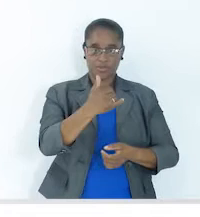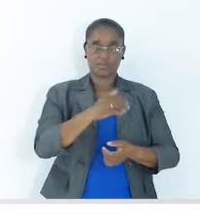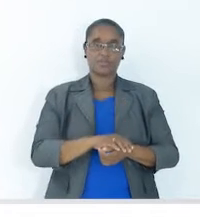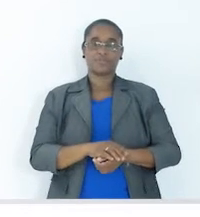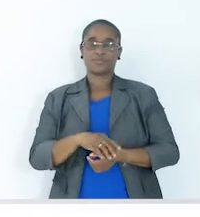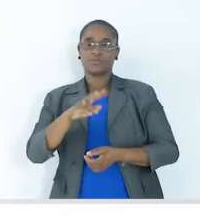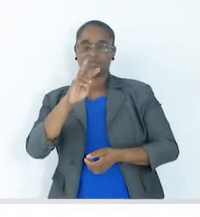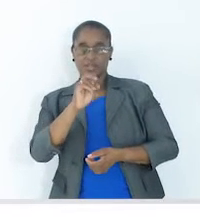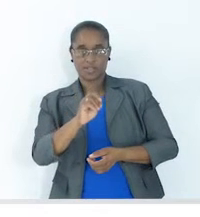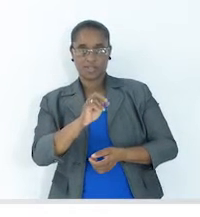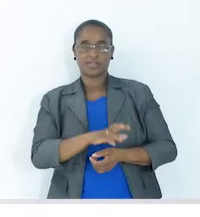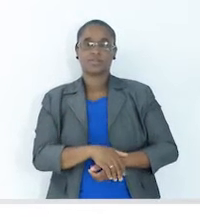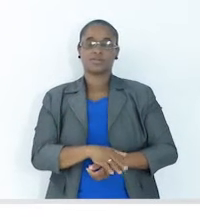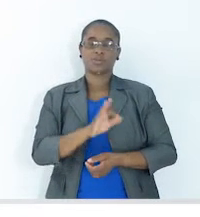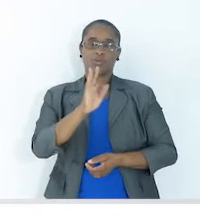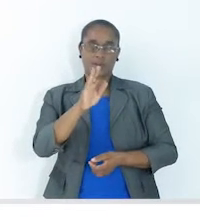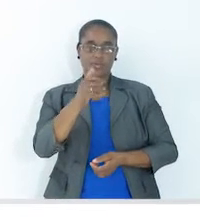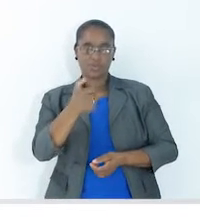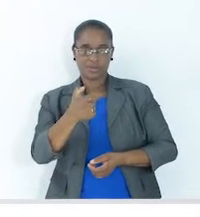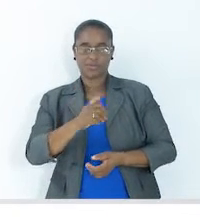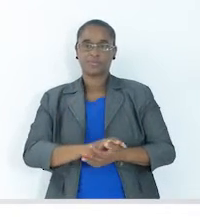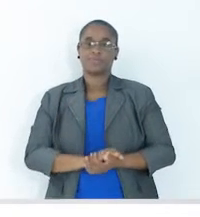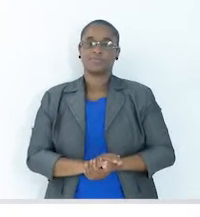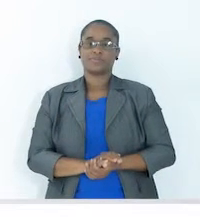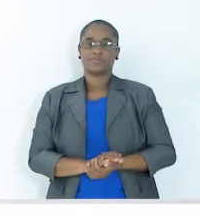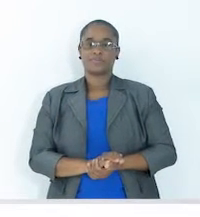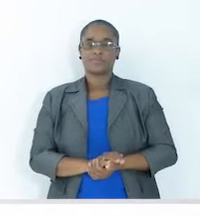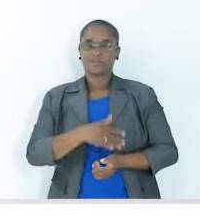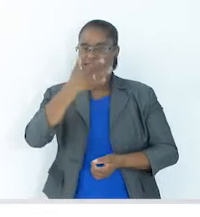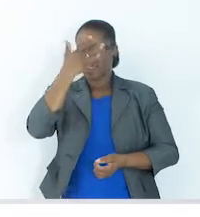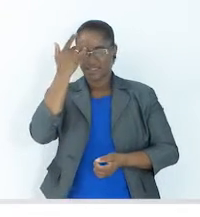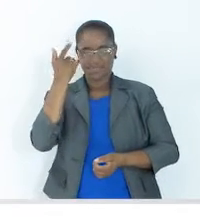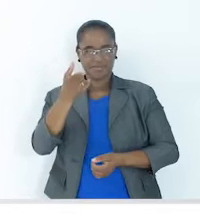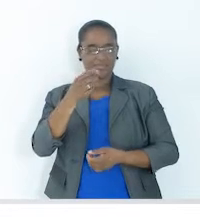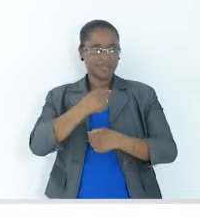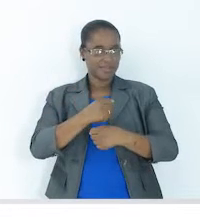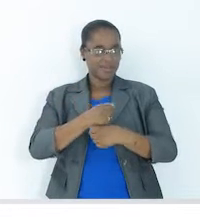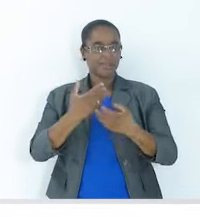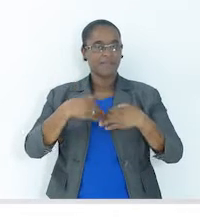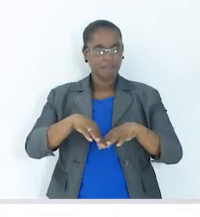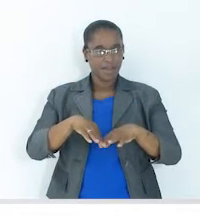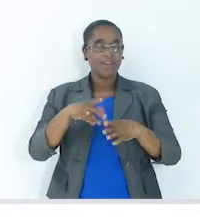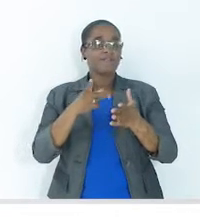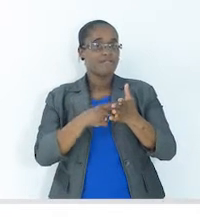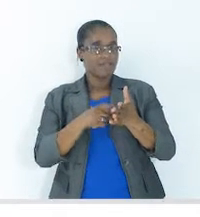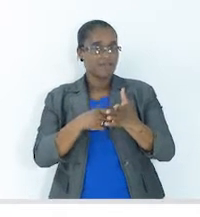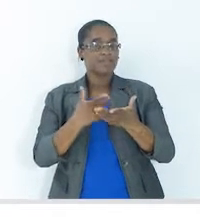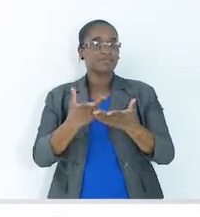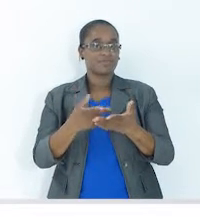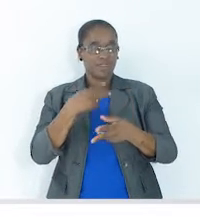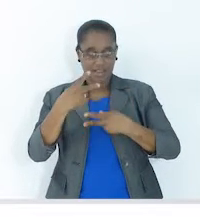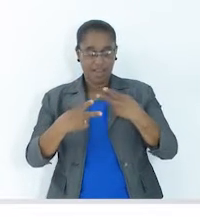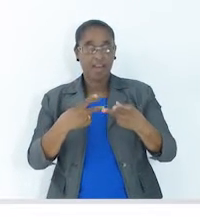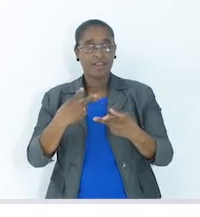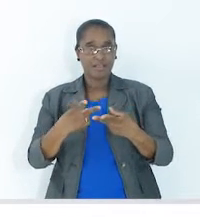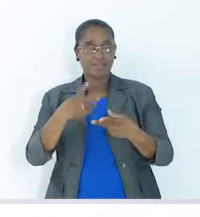o 3, o 4 e o 5. São 5 exercícios simples, mas vai precisar de uma linha de análise e